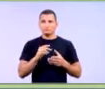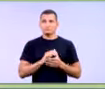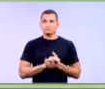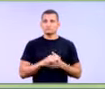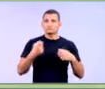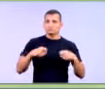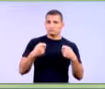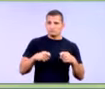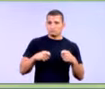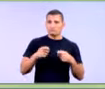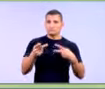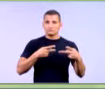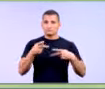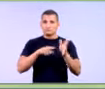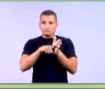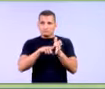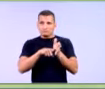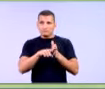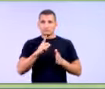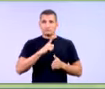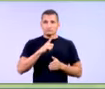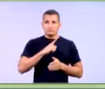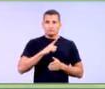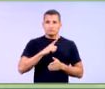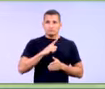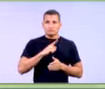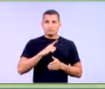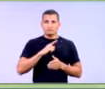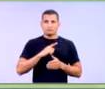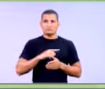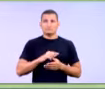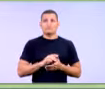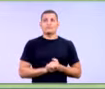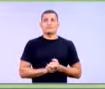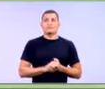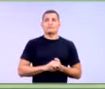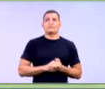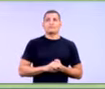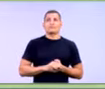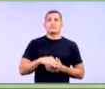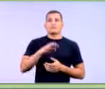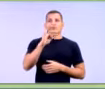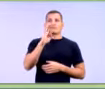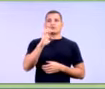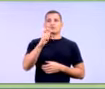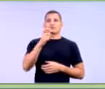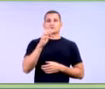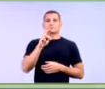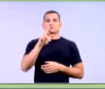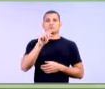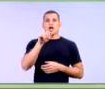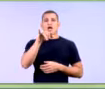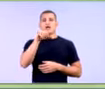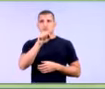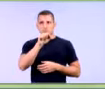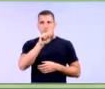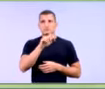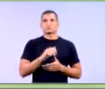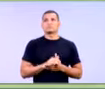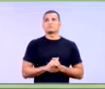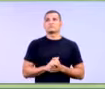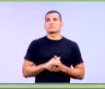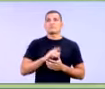essenciais no projeto de pesquisa. Então, nós temos os elementos pré-textuais, os elementos textuais e os